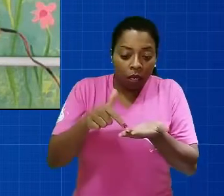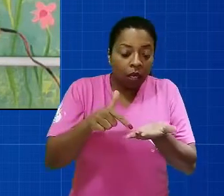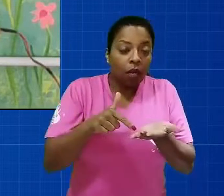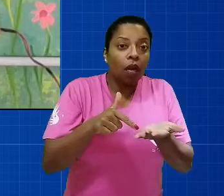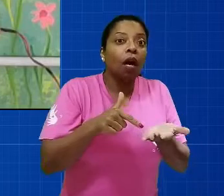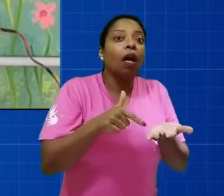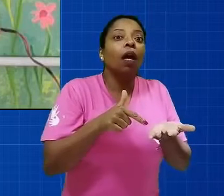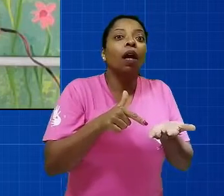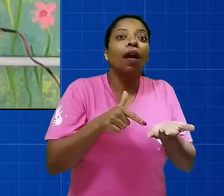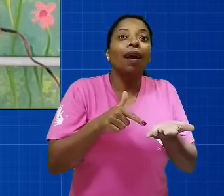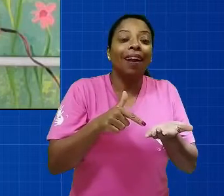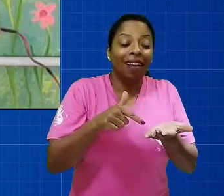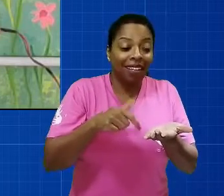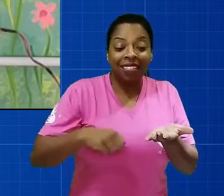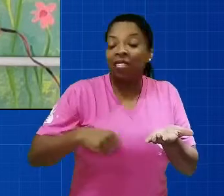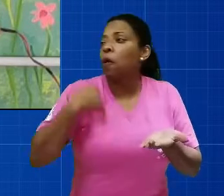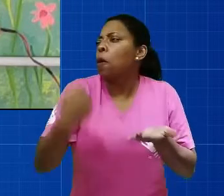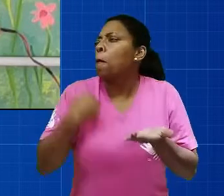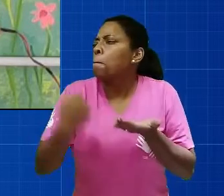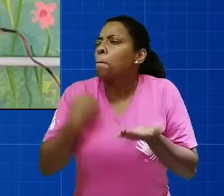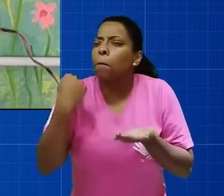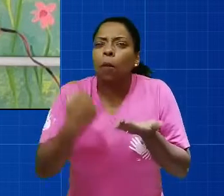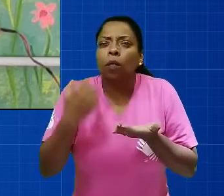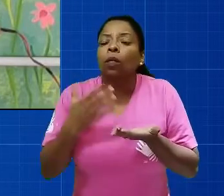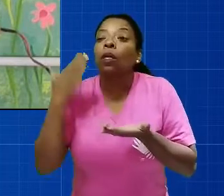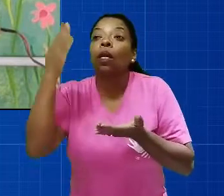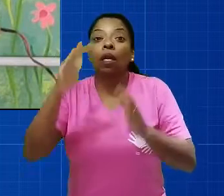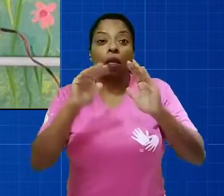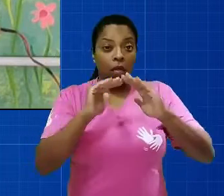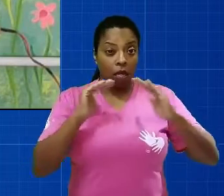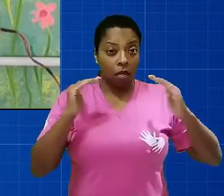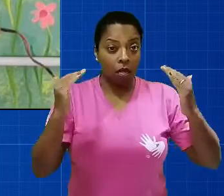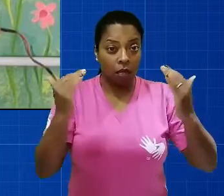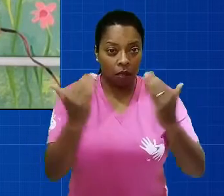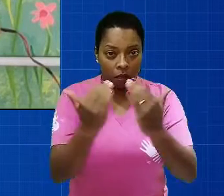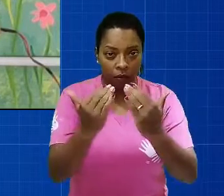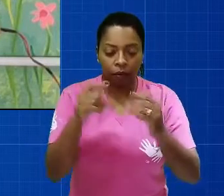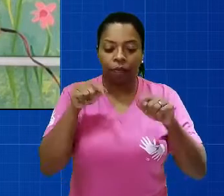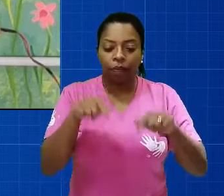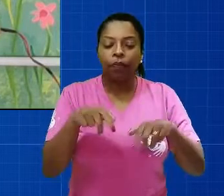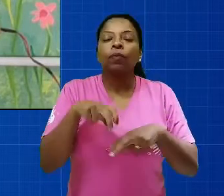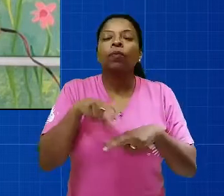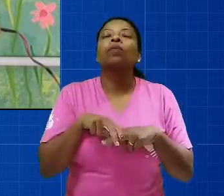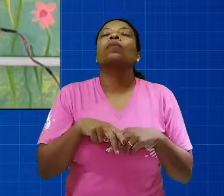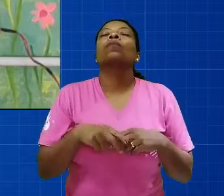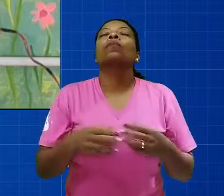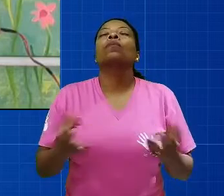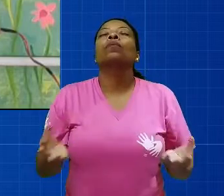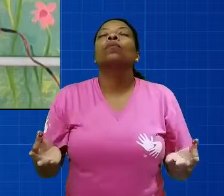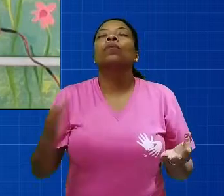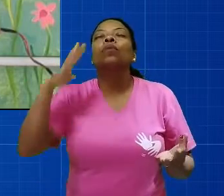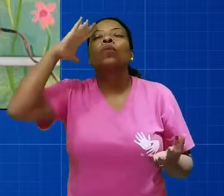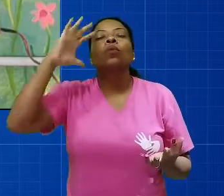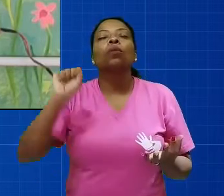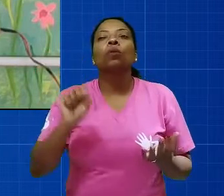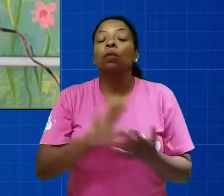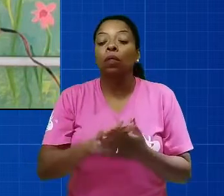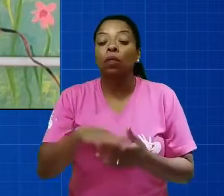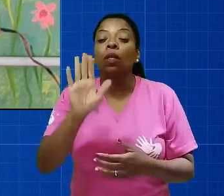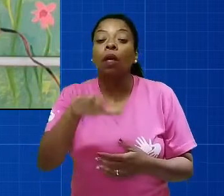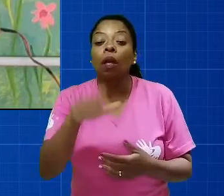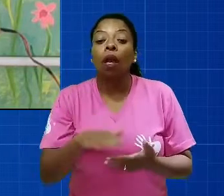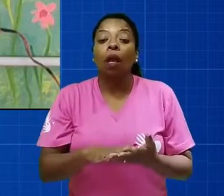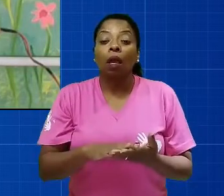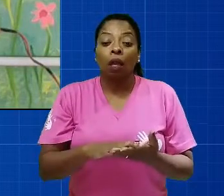E a irmã foi correndo até a yuta do sábio. O sábio, então, me recebeu de